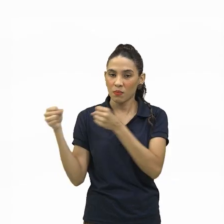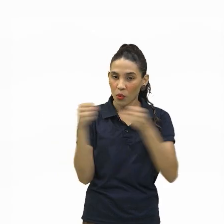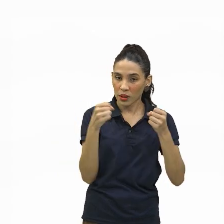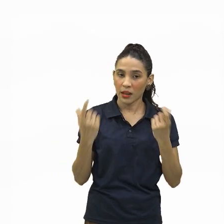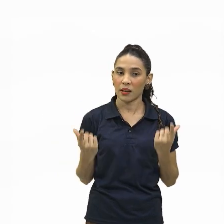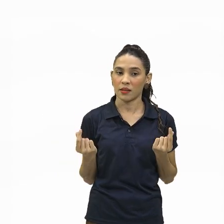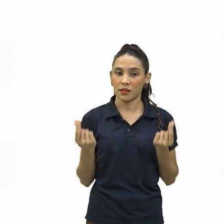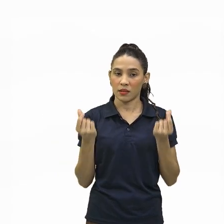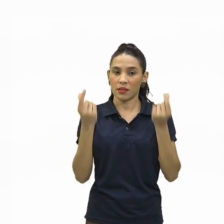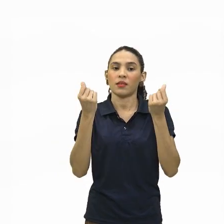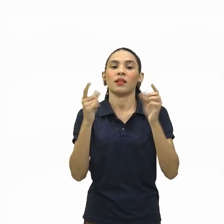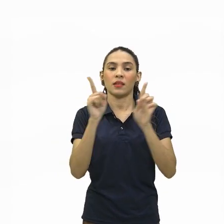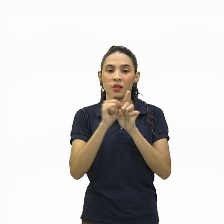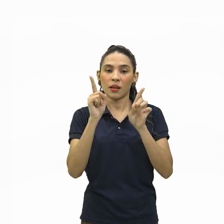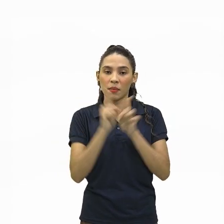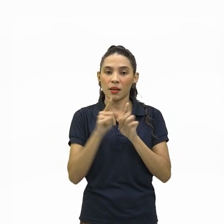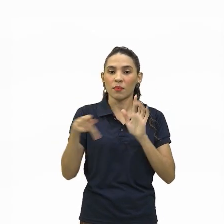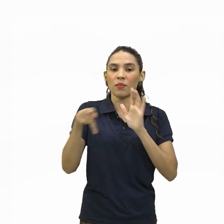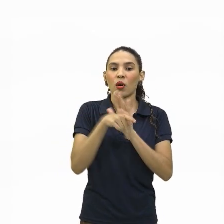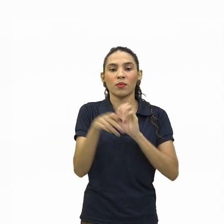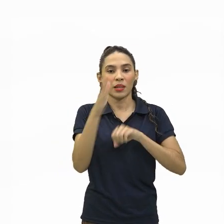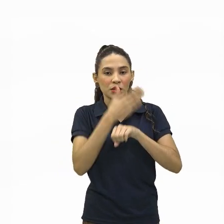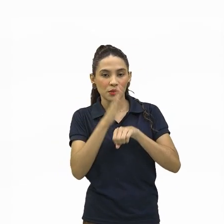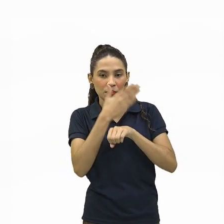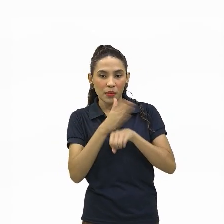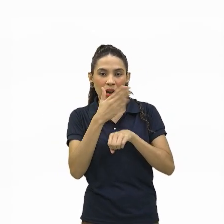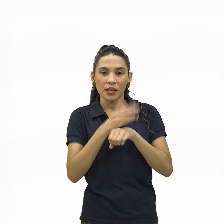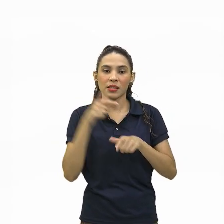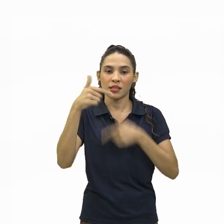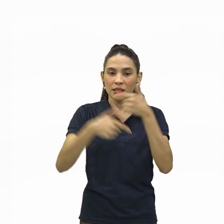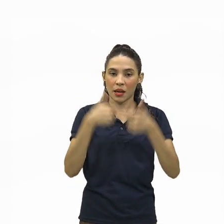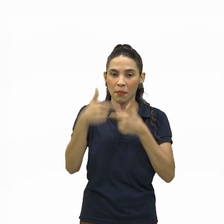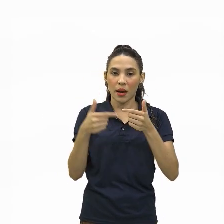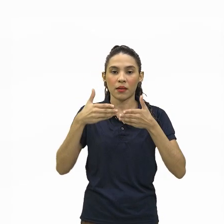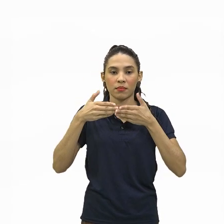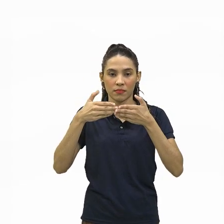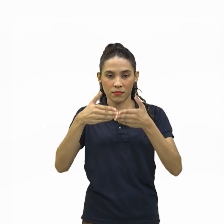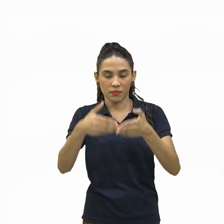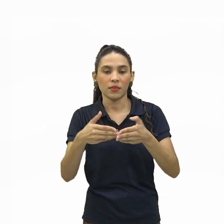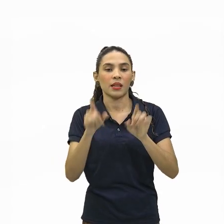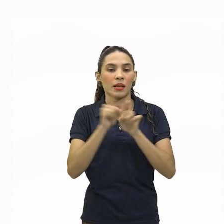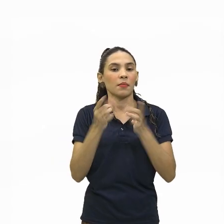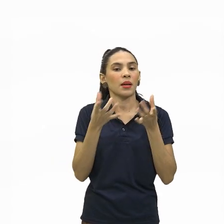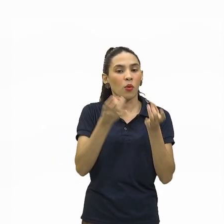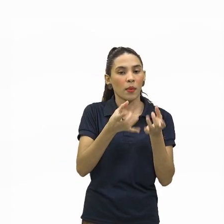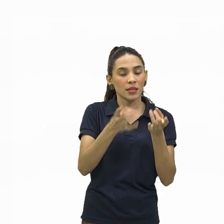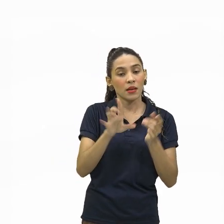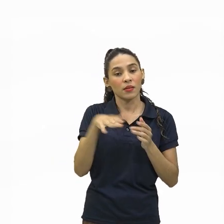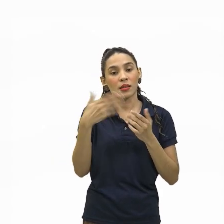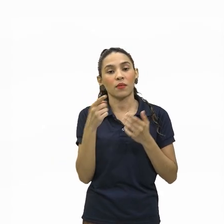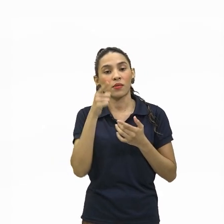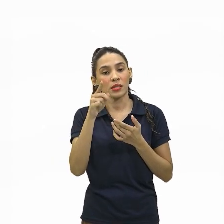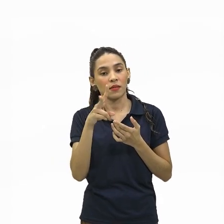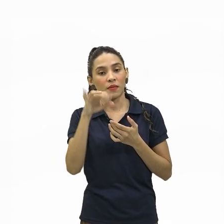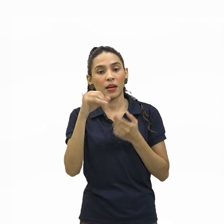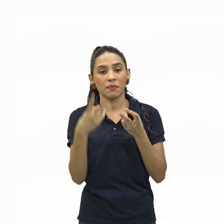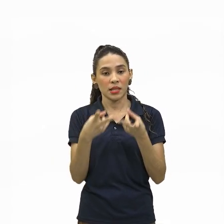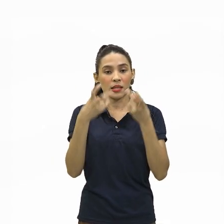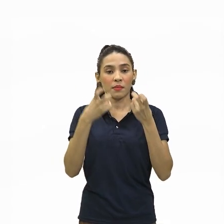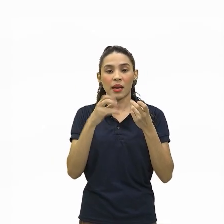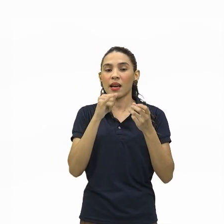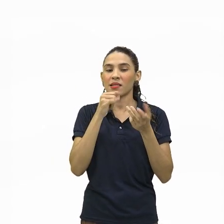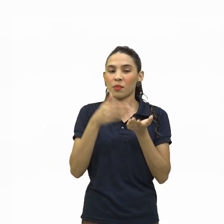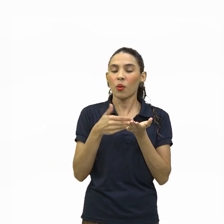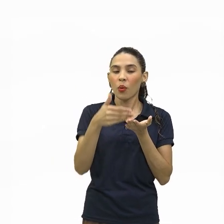riqueza, que era proveniente das atividades marítimas e comerciais. Então você percebe que desde